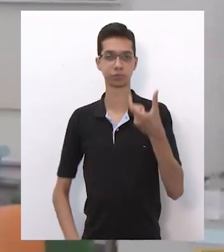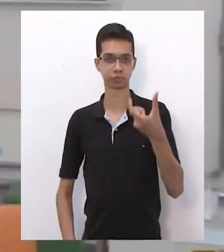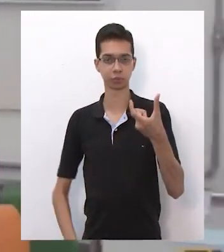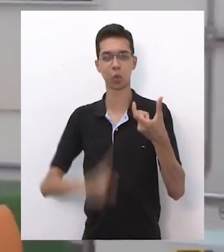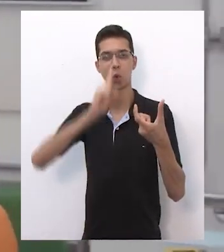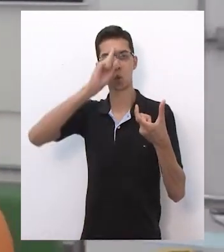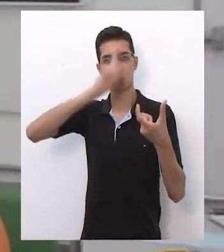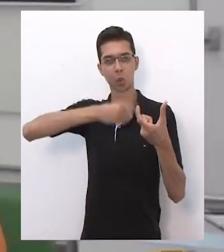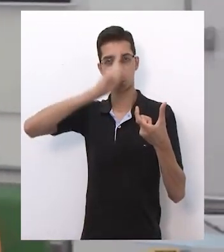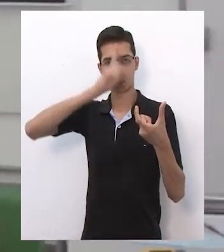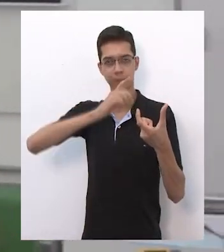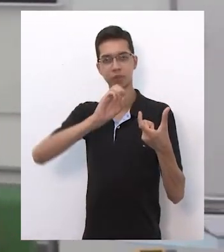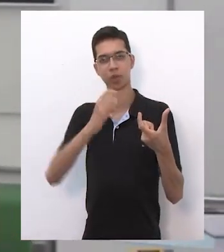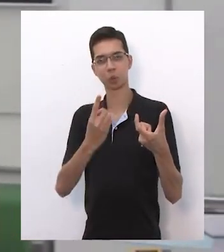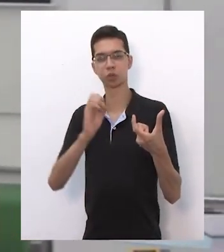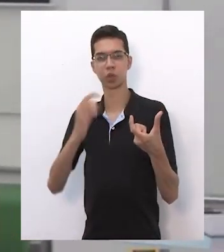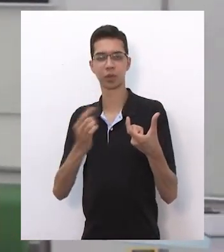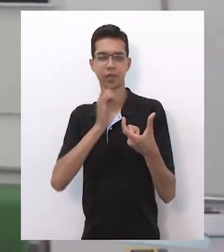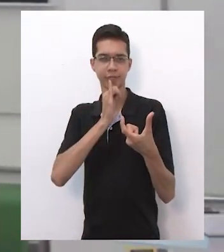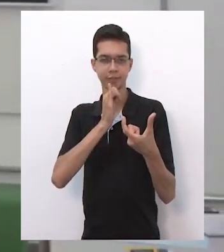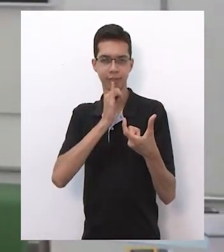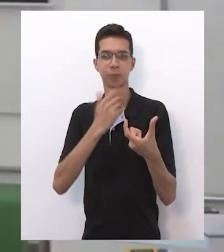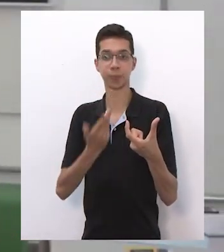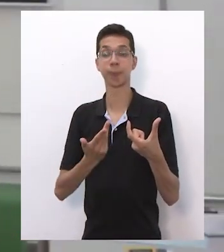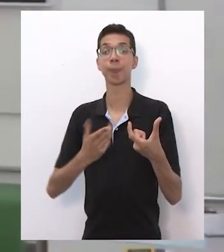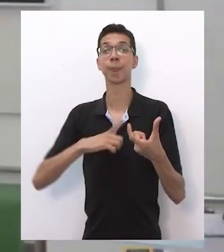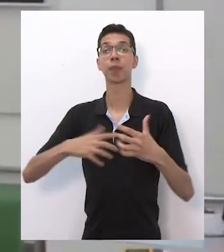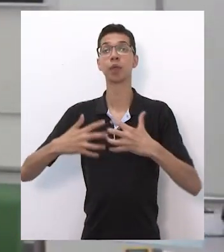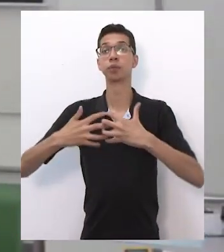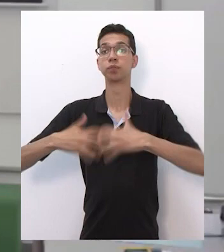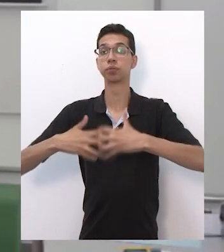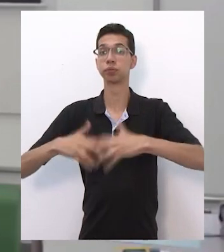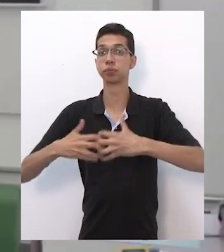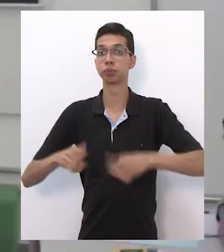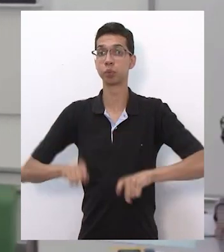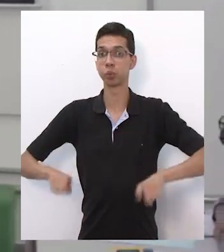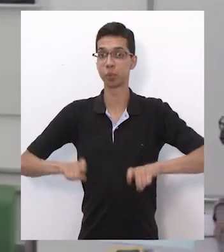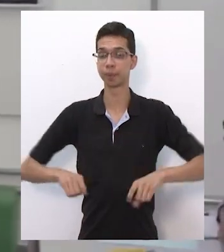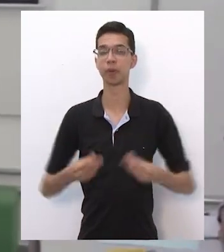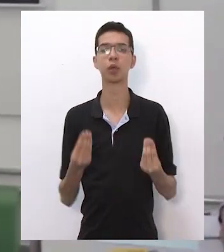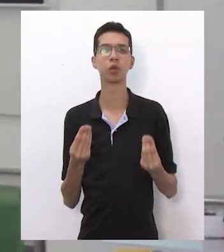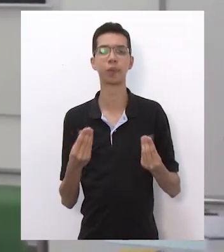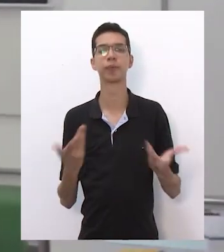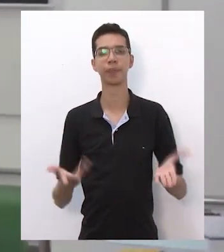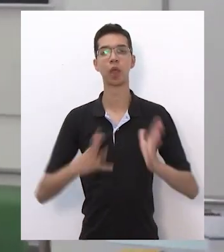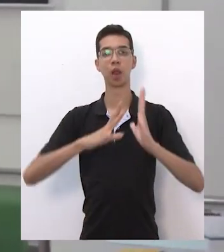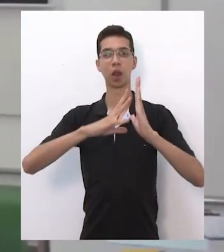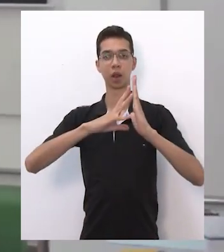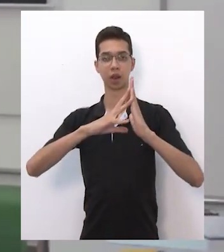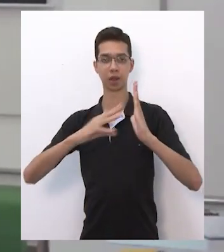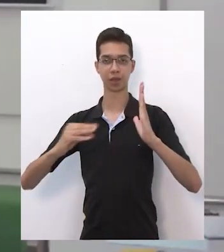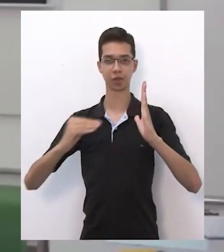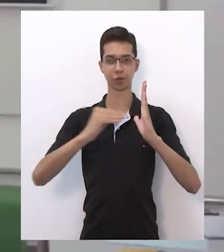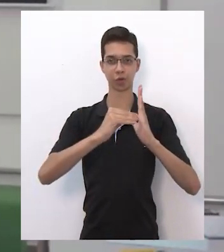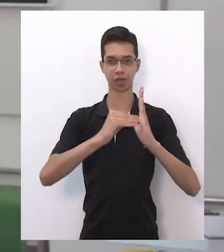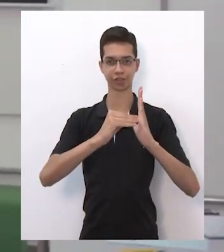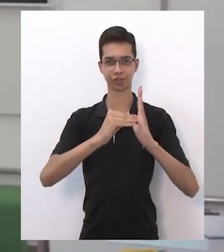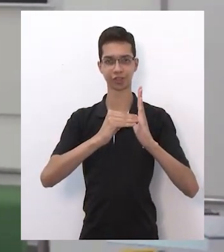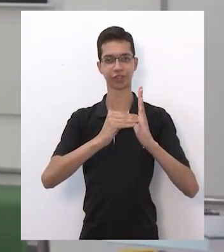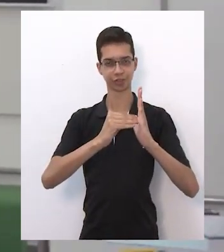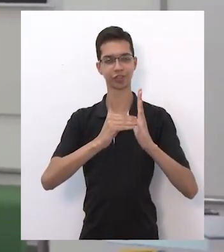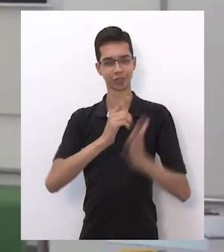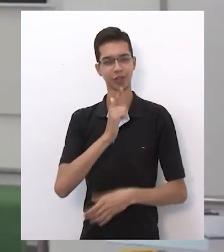comandos que conversa com a máquina. Através dessa linguagem, eu consigo me comunicar com a máquina.